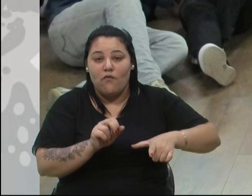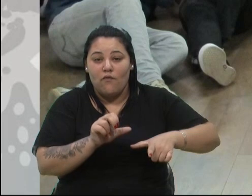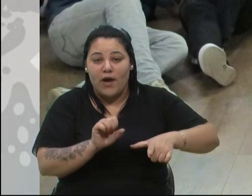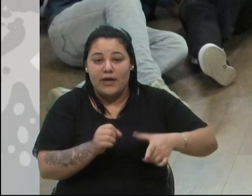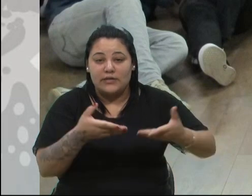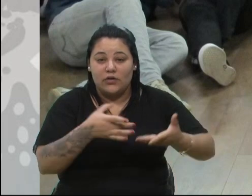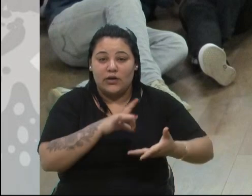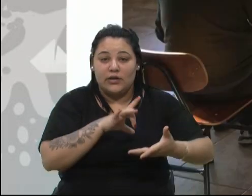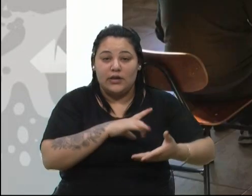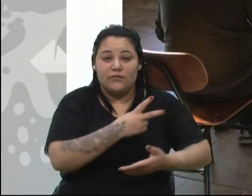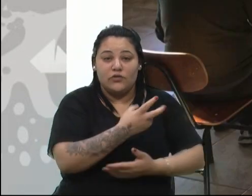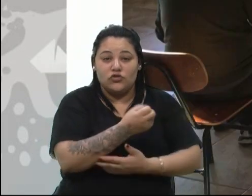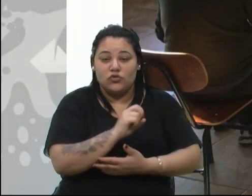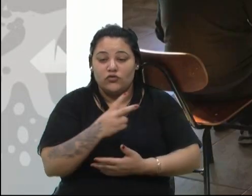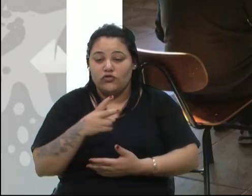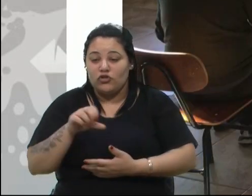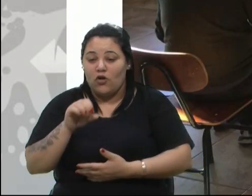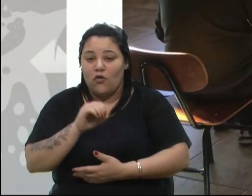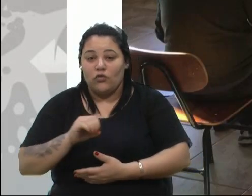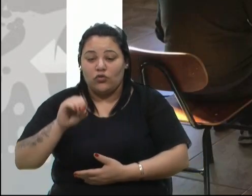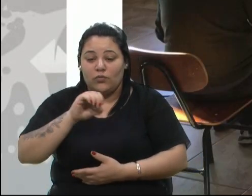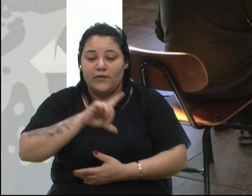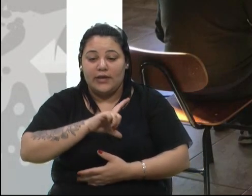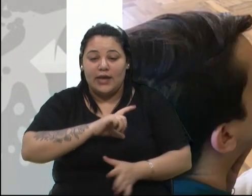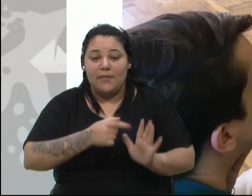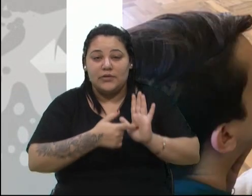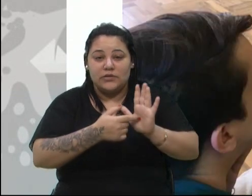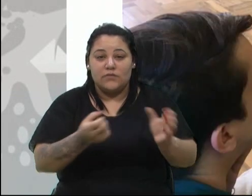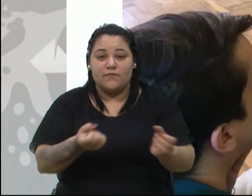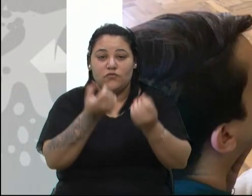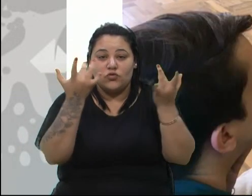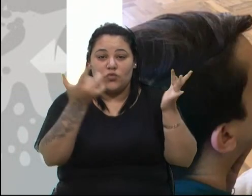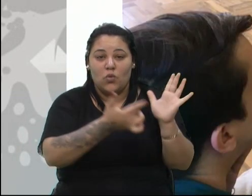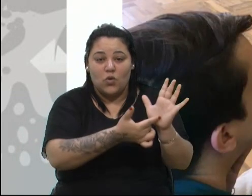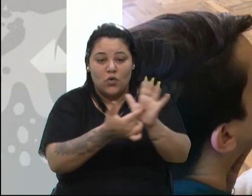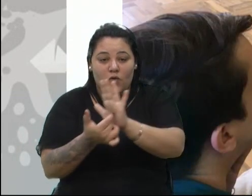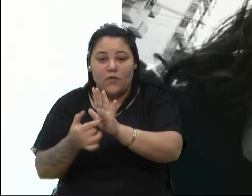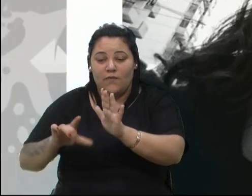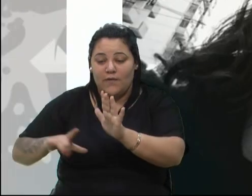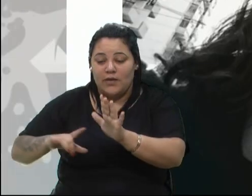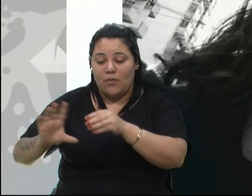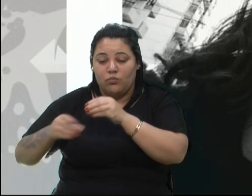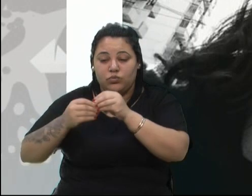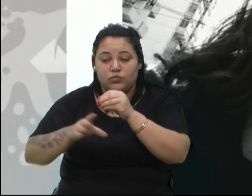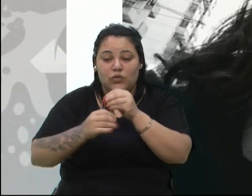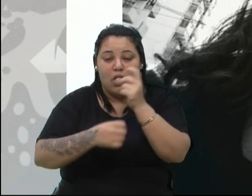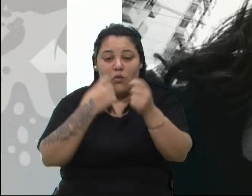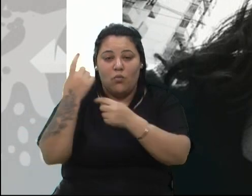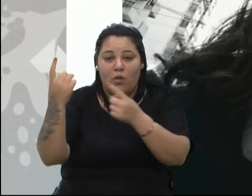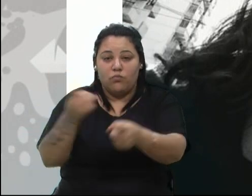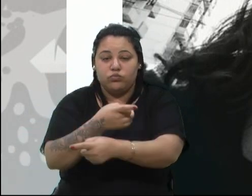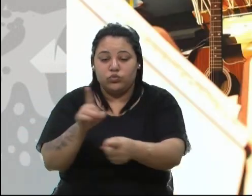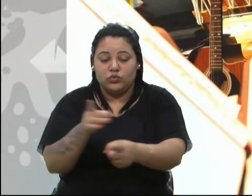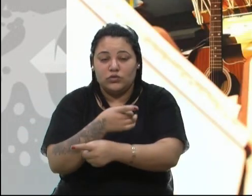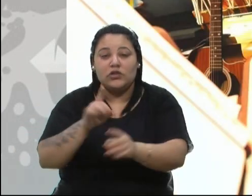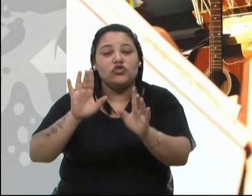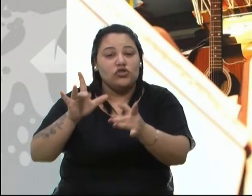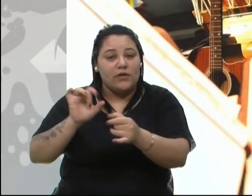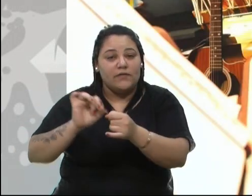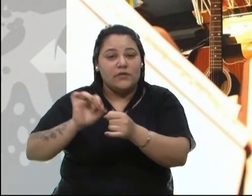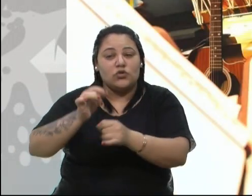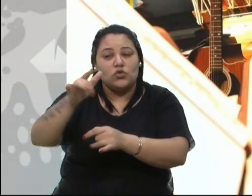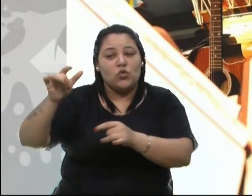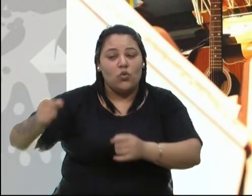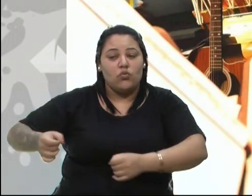e 29 de outubro. Esse concerto vai agregar algumas das músicas que a gente já fez nos outros espetáculos e 4